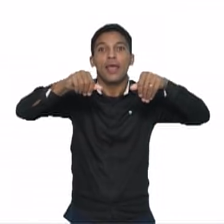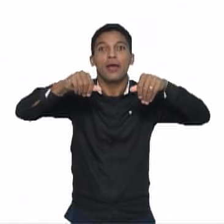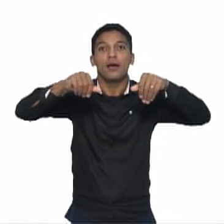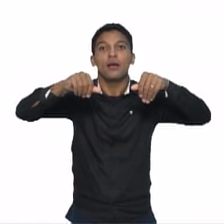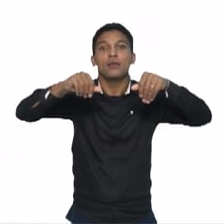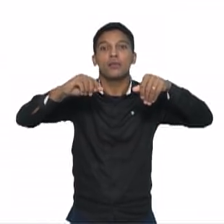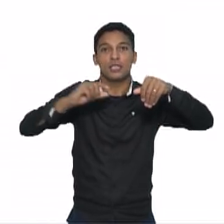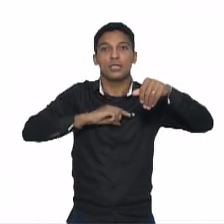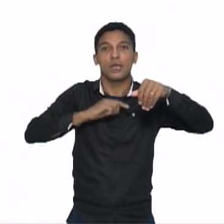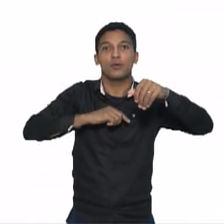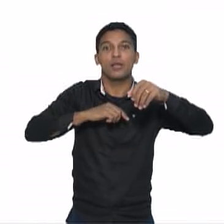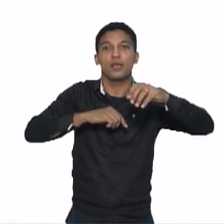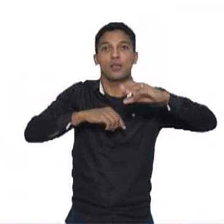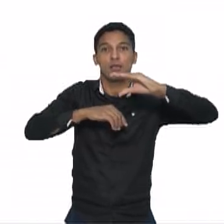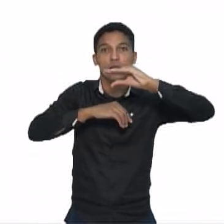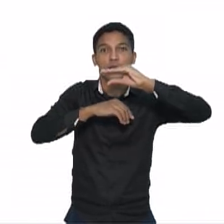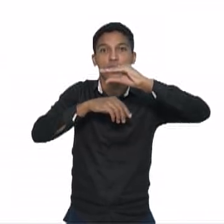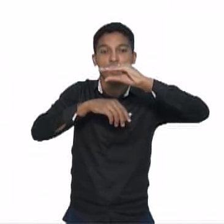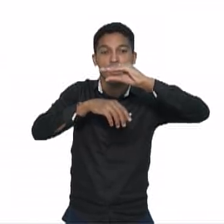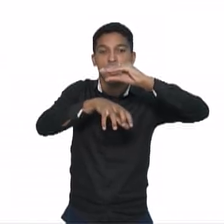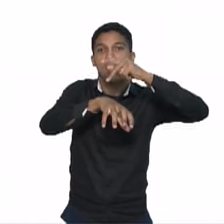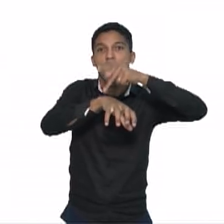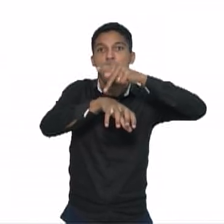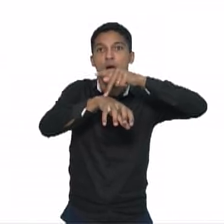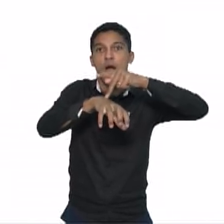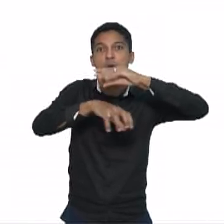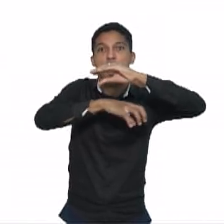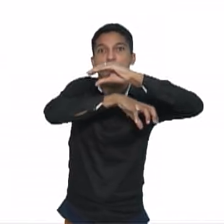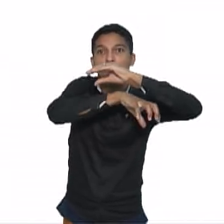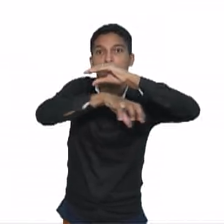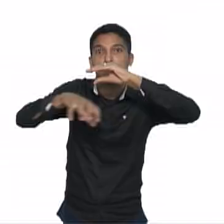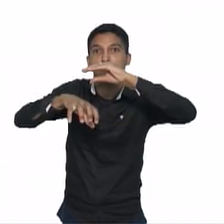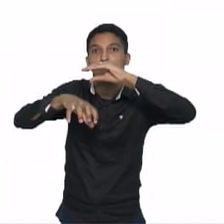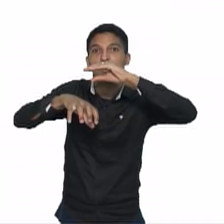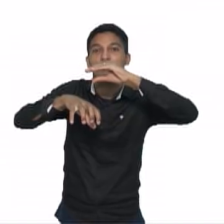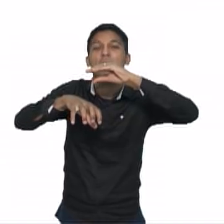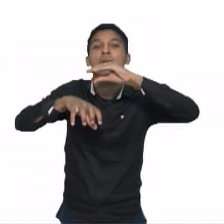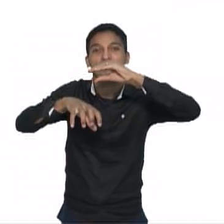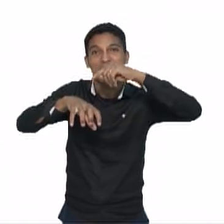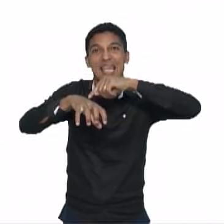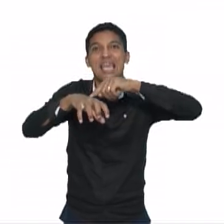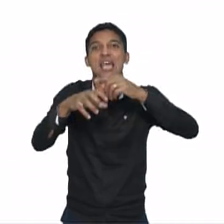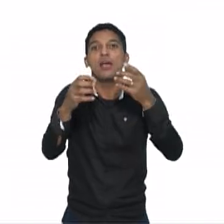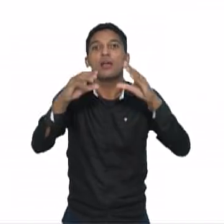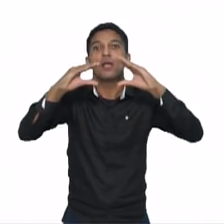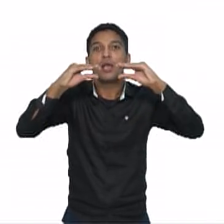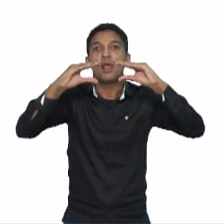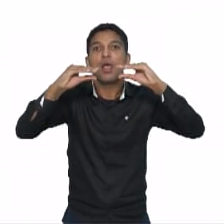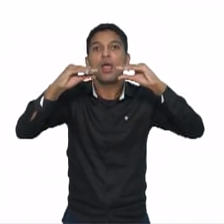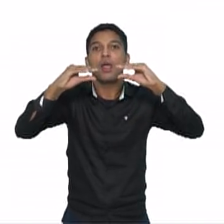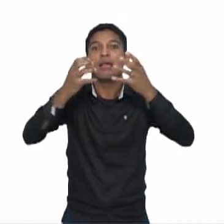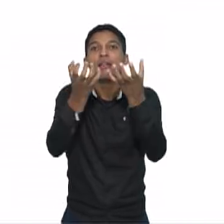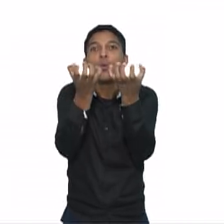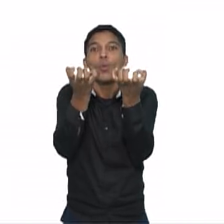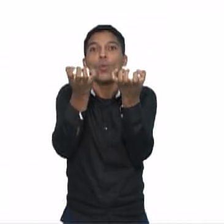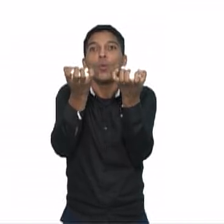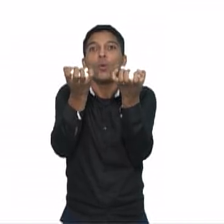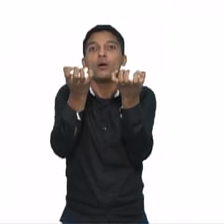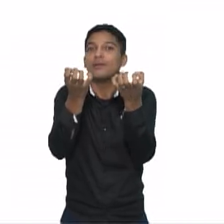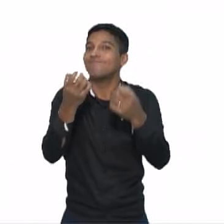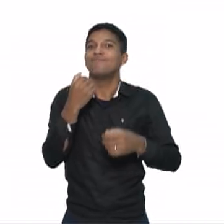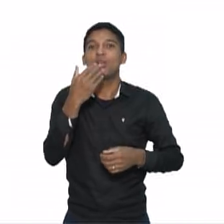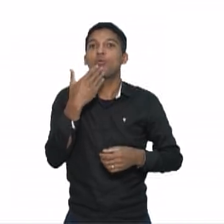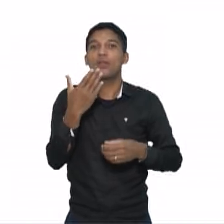rochosas em sua composição, tornando-o seco. É impróprio para o cultivo de